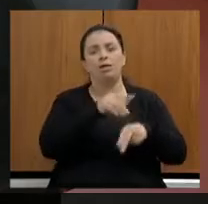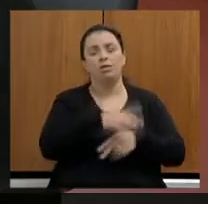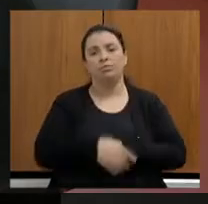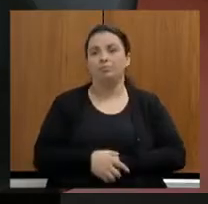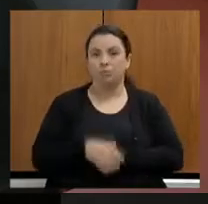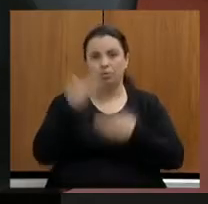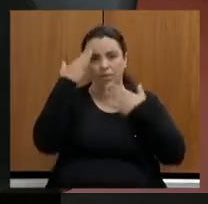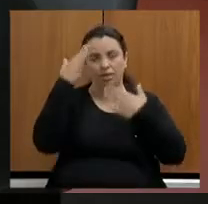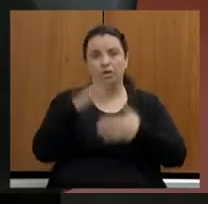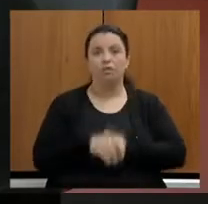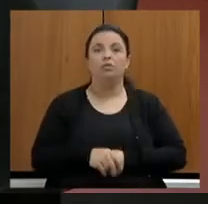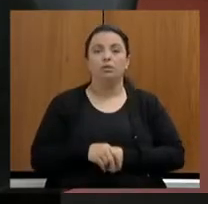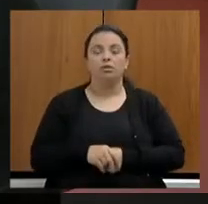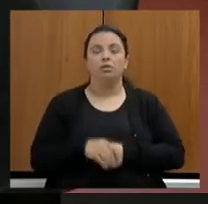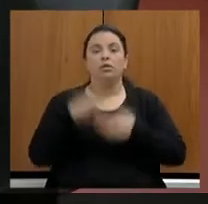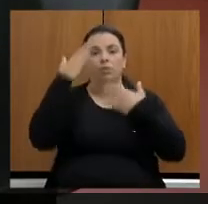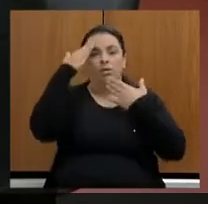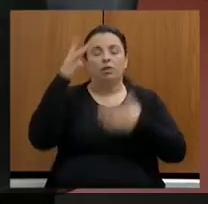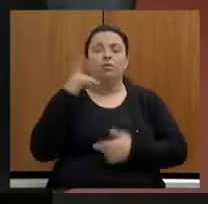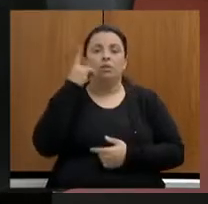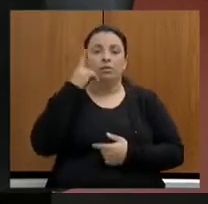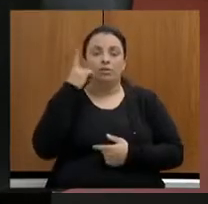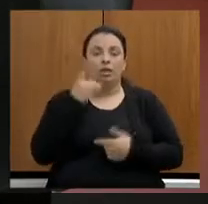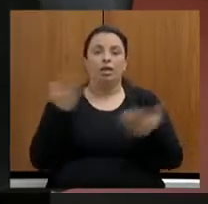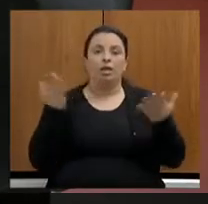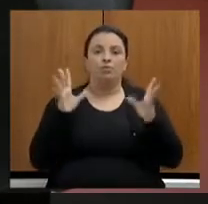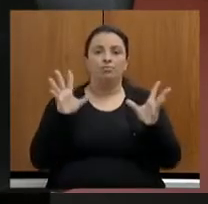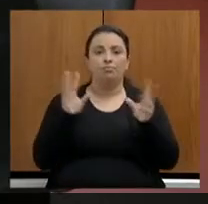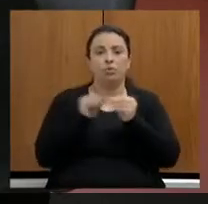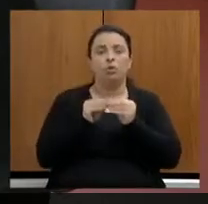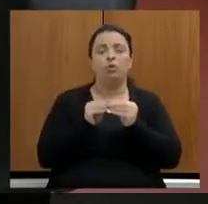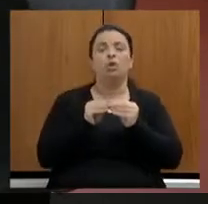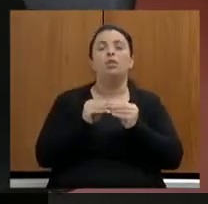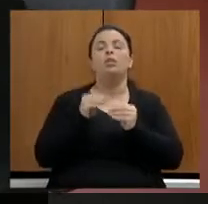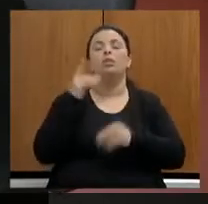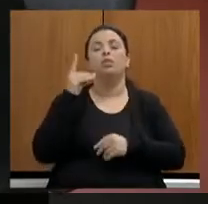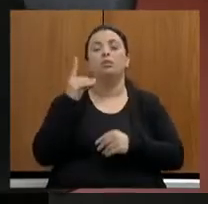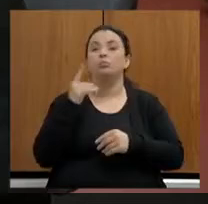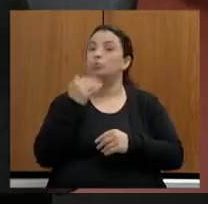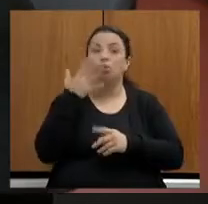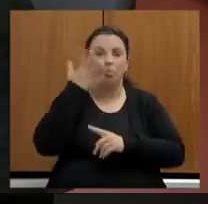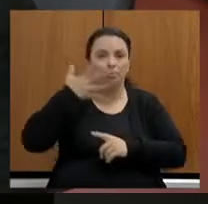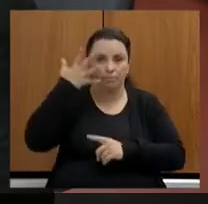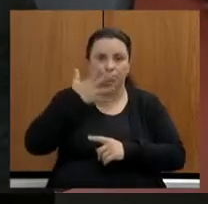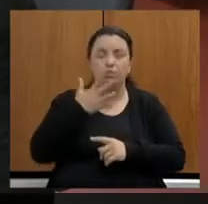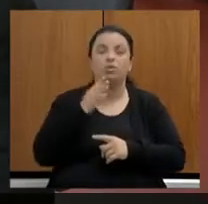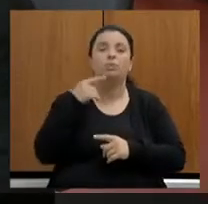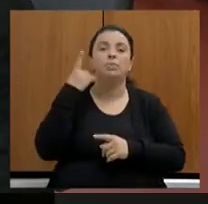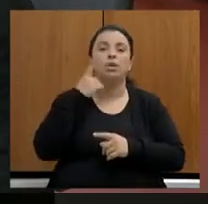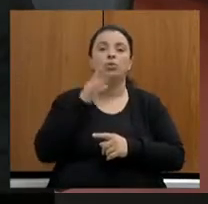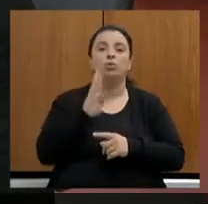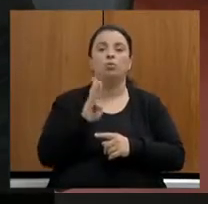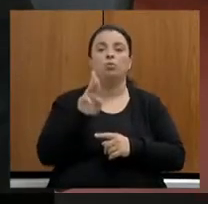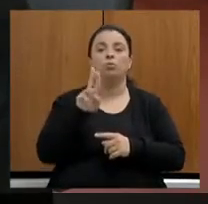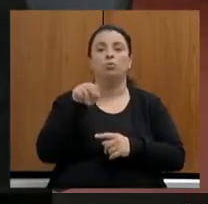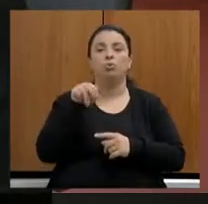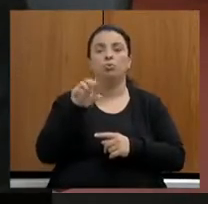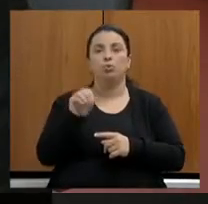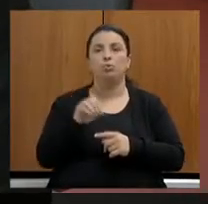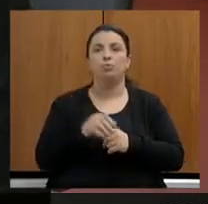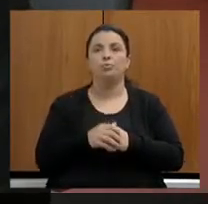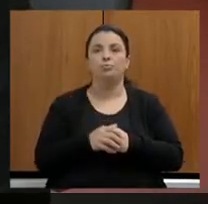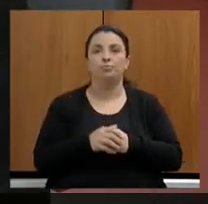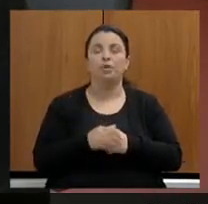é obrigada a deputado passo pelas considerações do deputado Bruno engler Boa tarde aos colegas